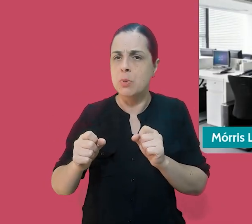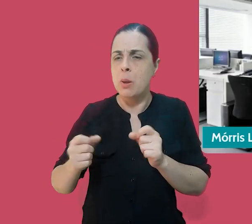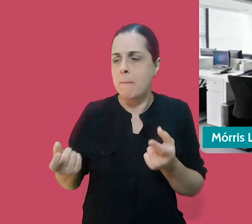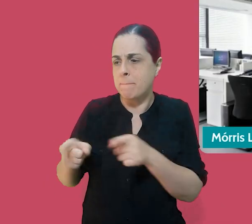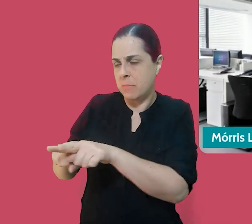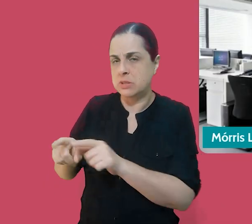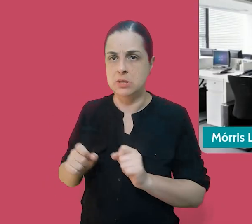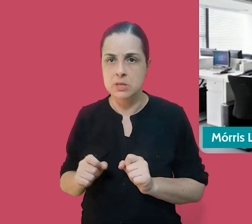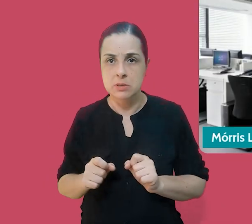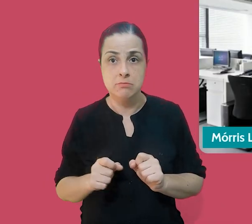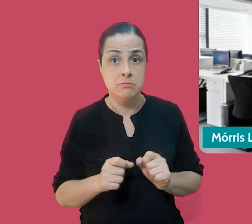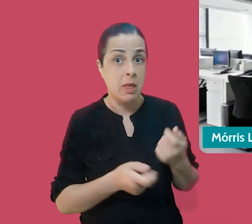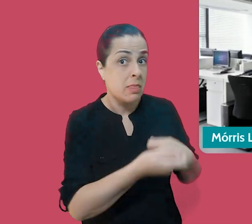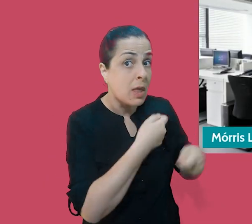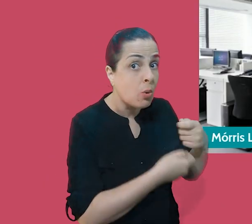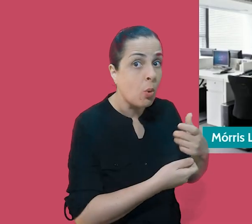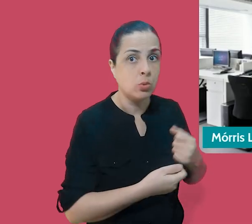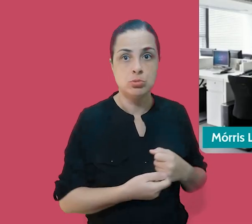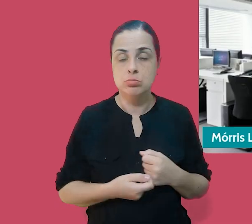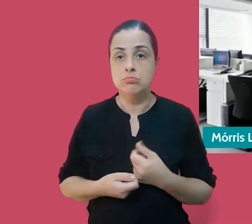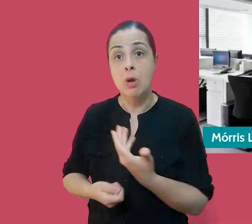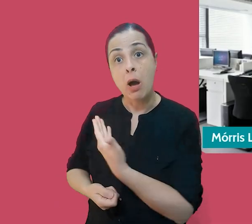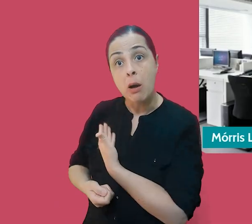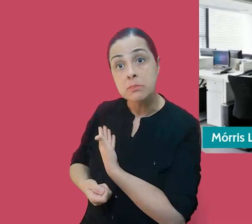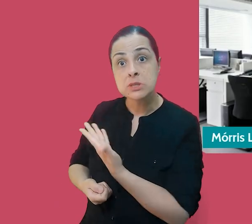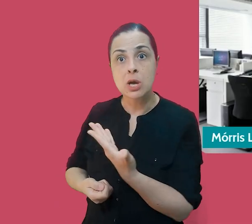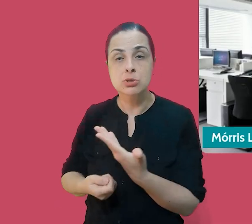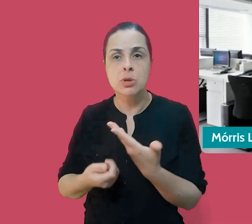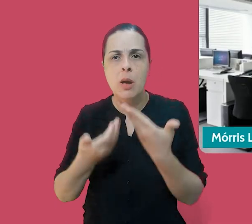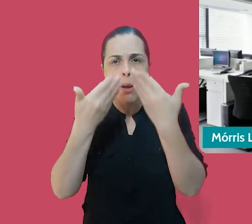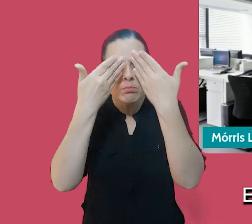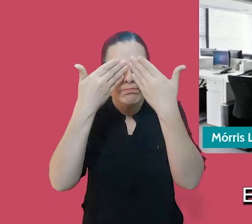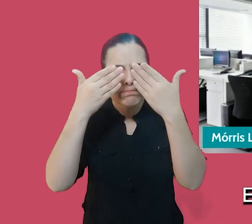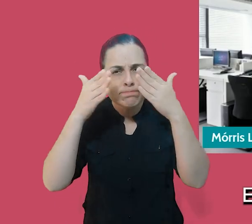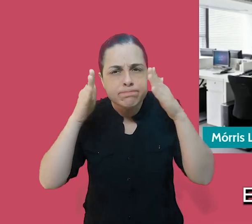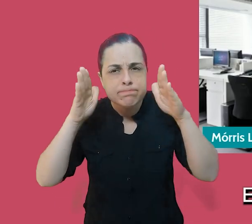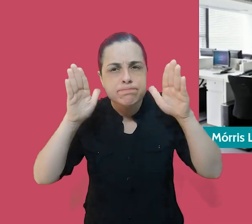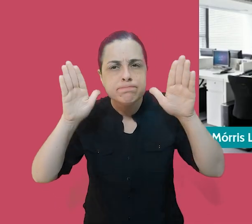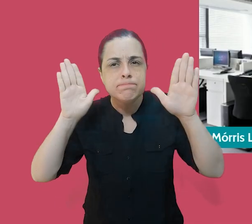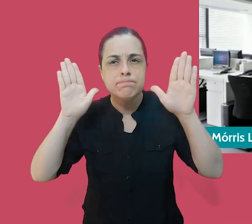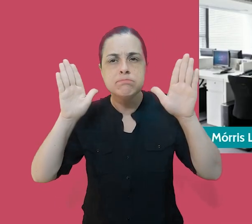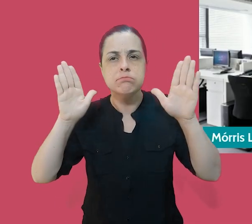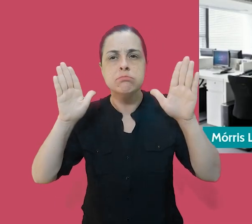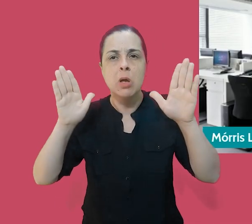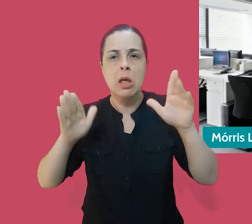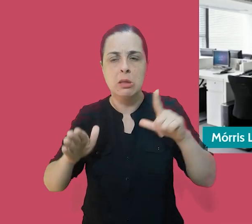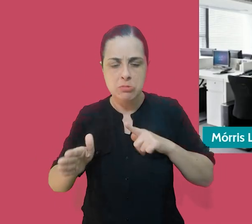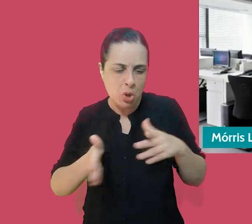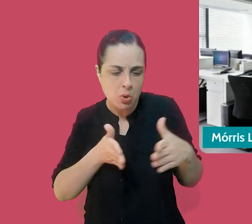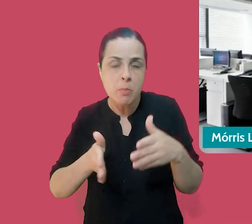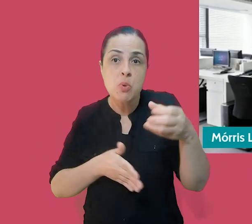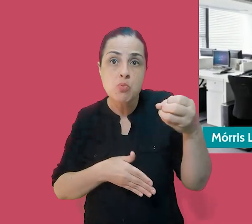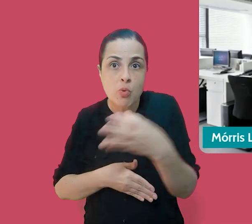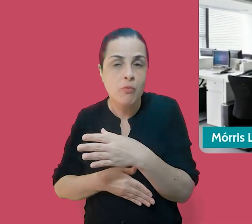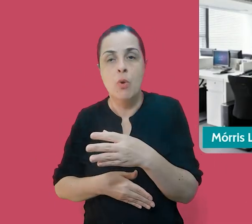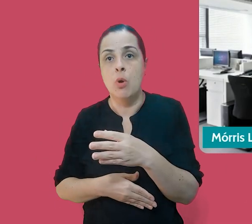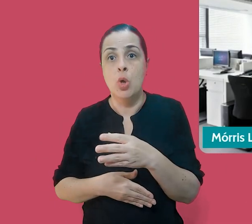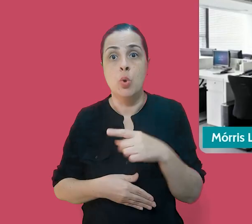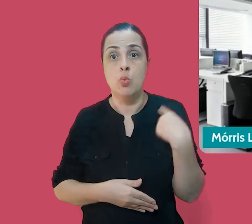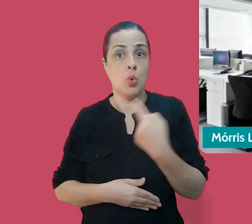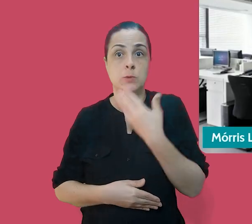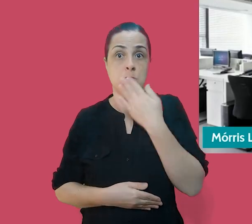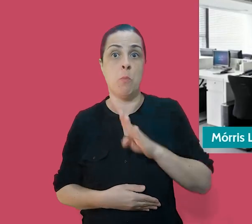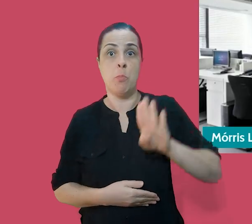negócios, amizades, e abre-se um horizonte realmente novo. Então a gente não garante, não, você vai conseguir um emprego aqui. Não, mas você